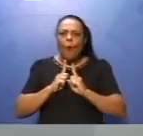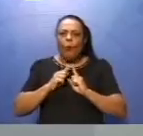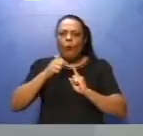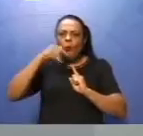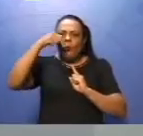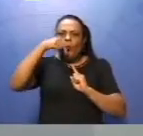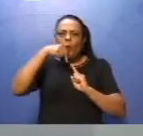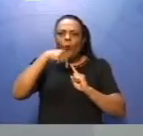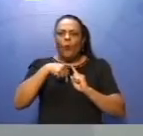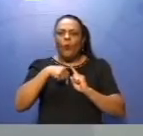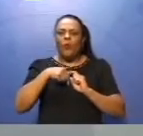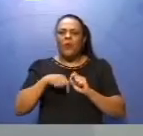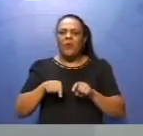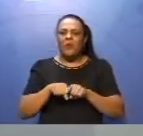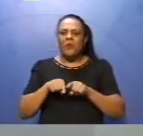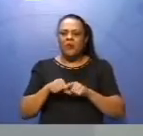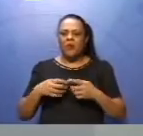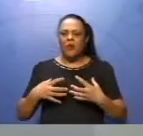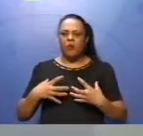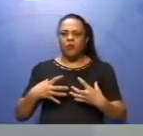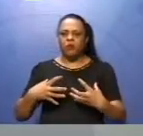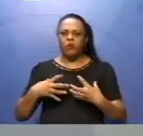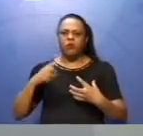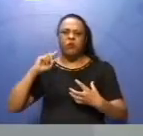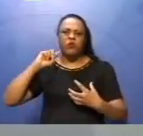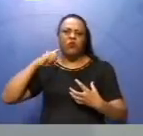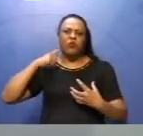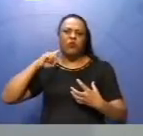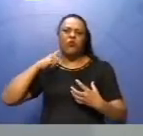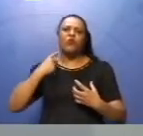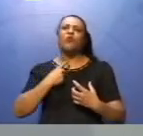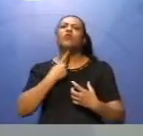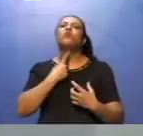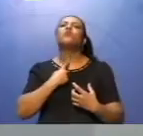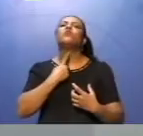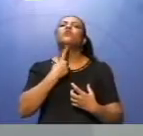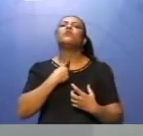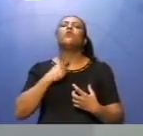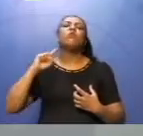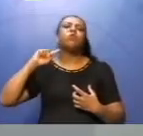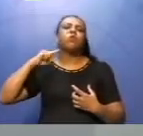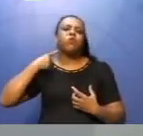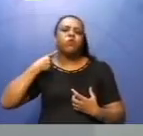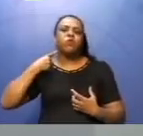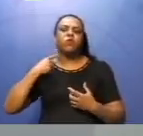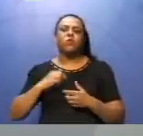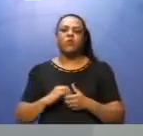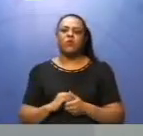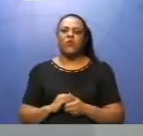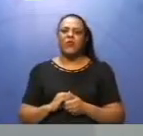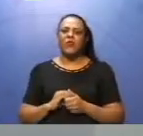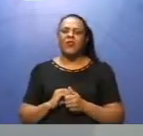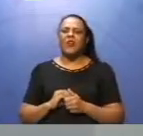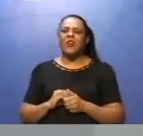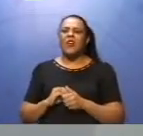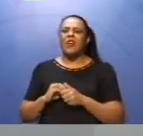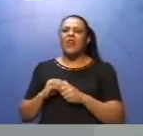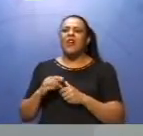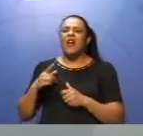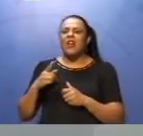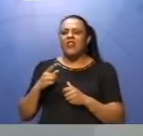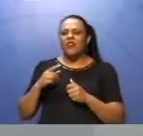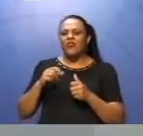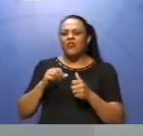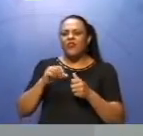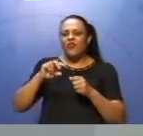também acumula um muco. Esse muco que se acumula nas vias aéreas, ele acaba interferindo aí nas trocas